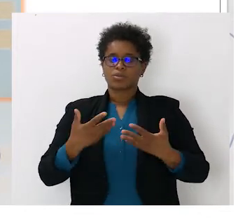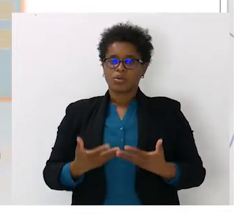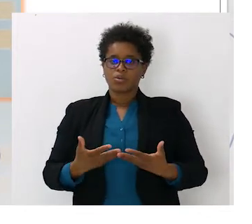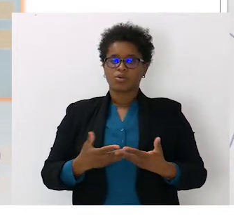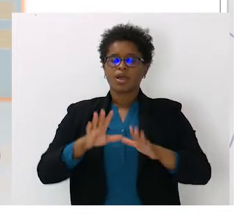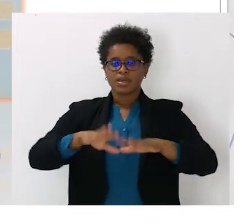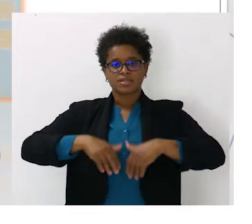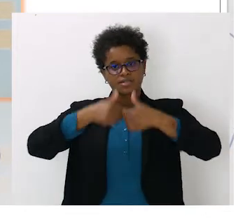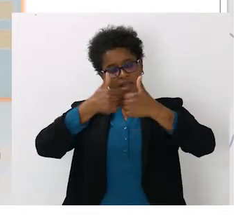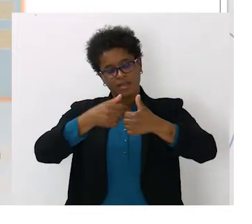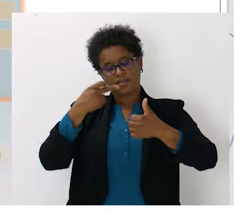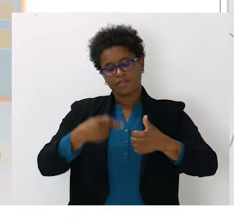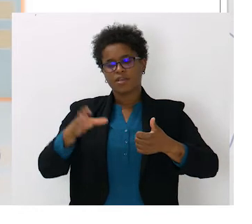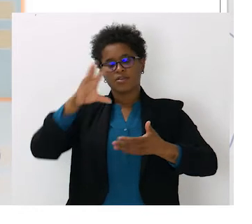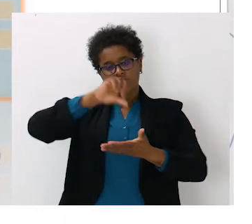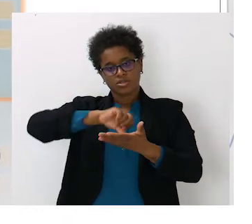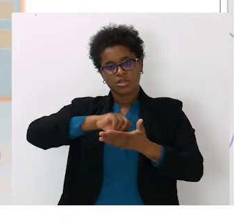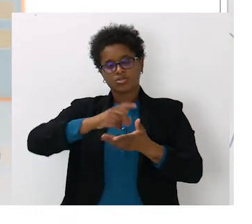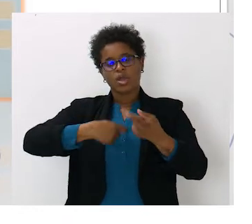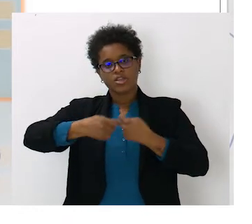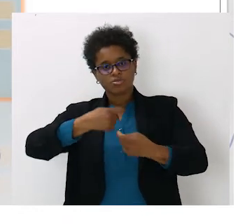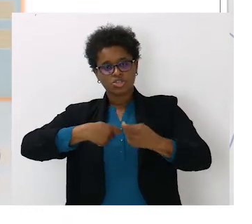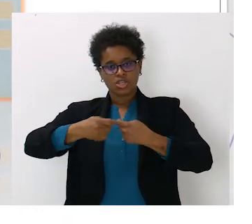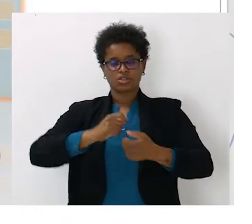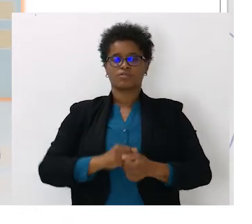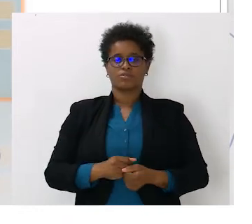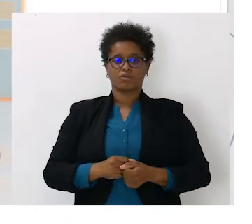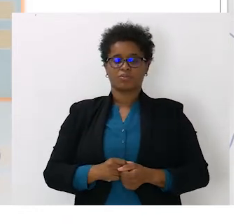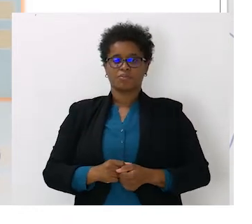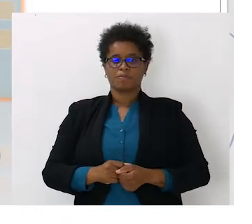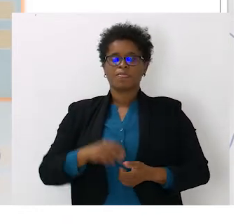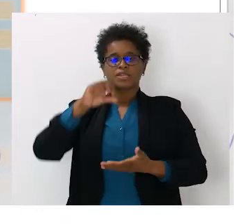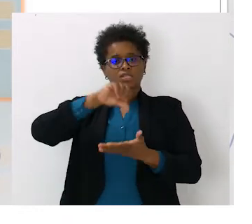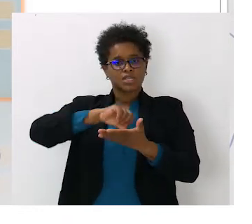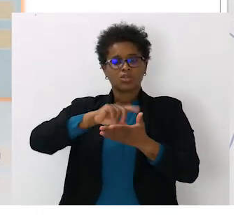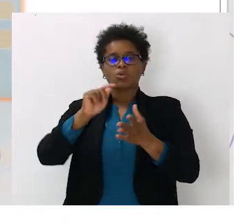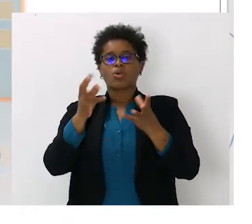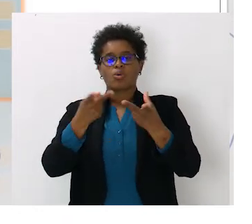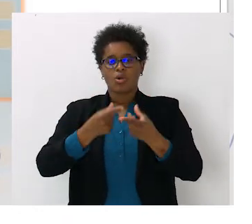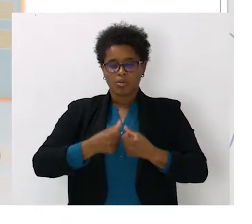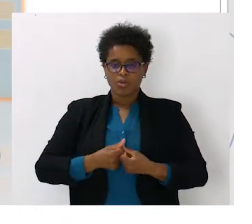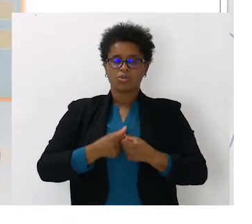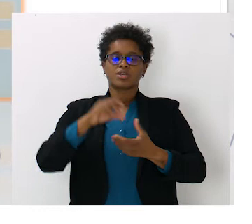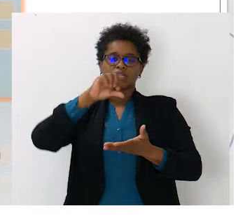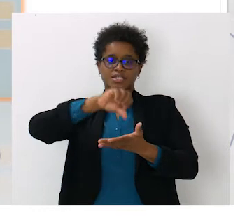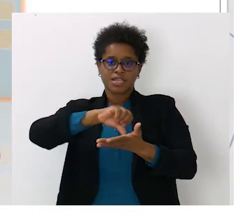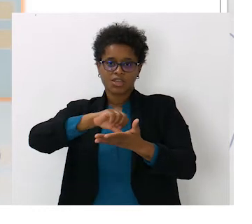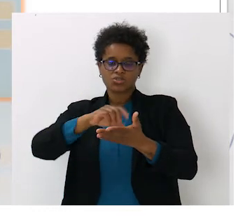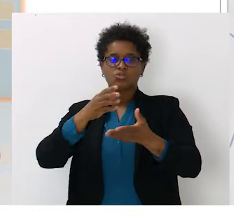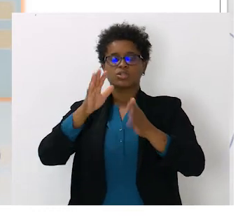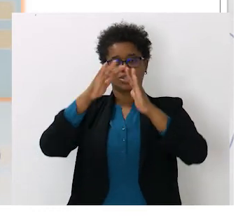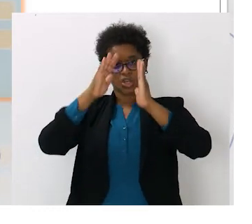Portanto, a cidade torna-se centro administrativo, centro econômico,